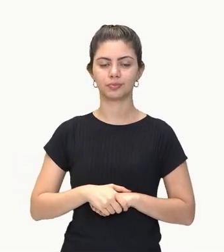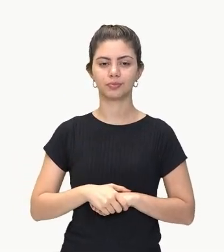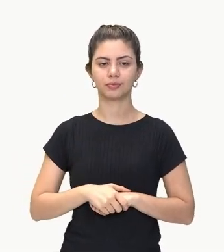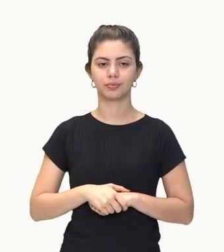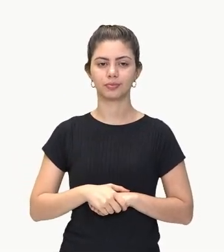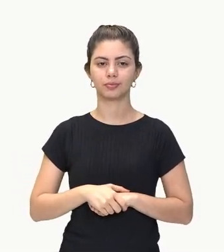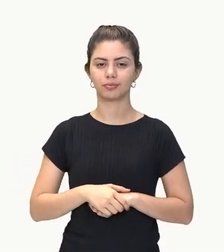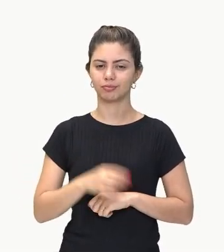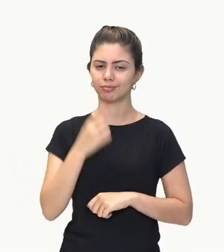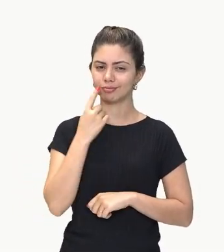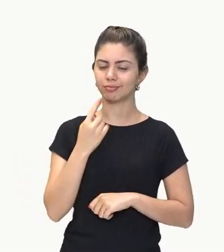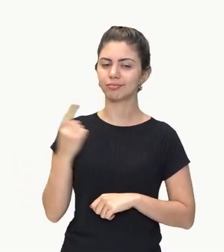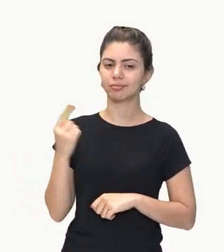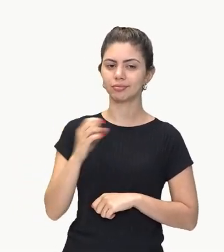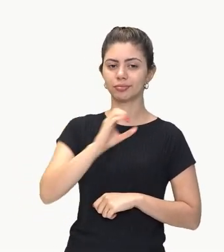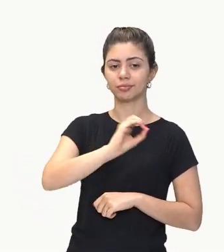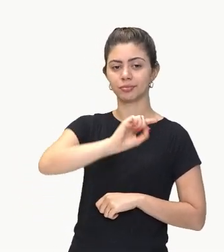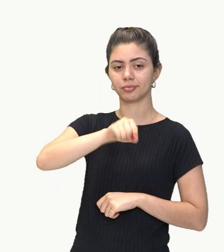C.